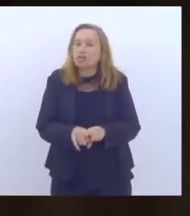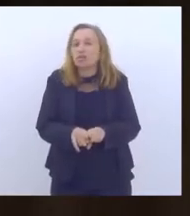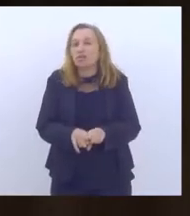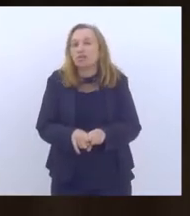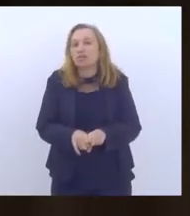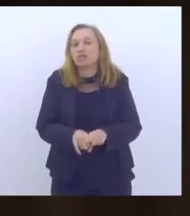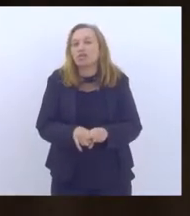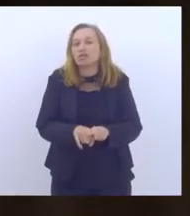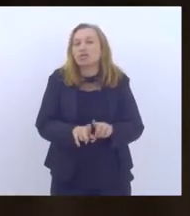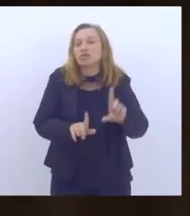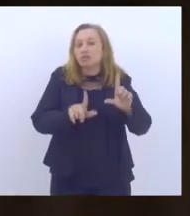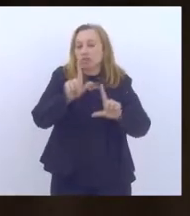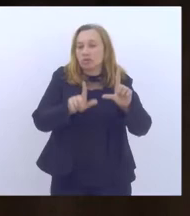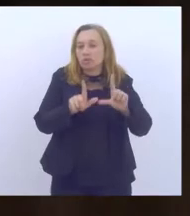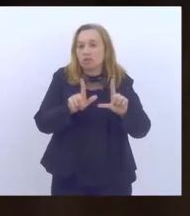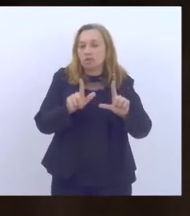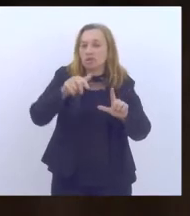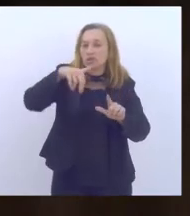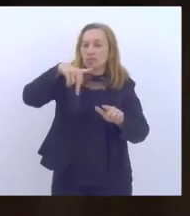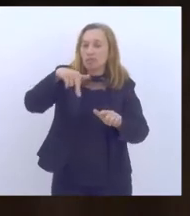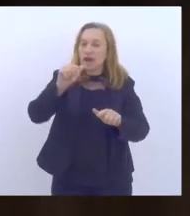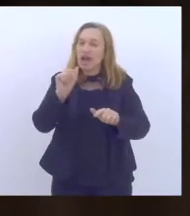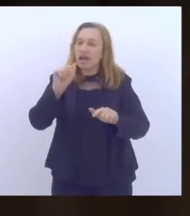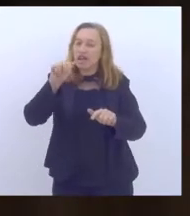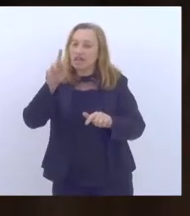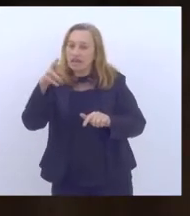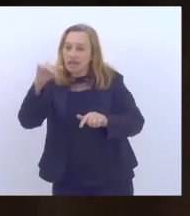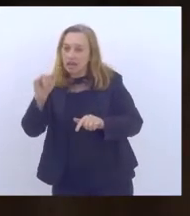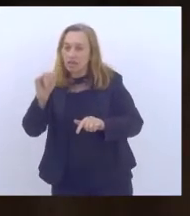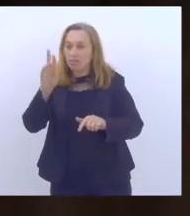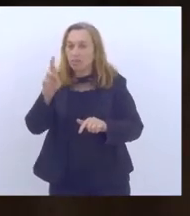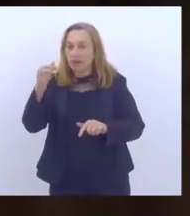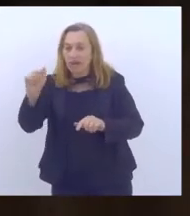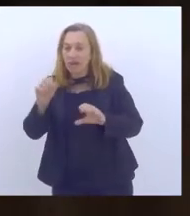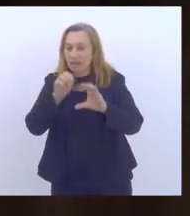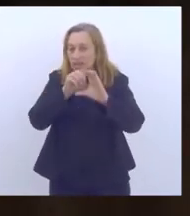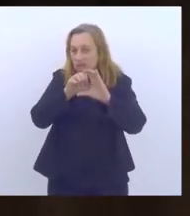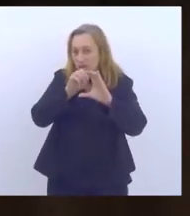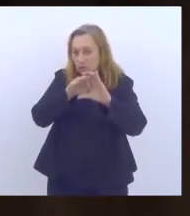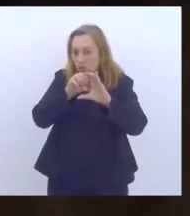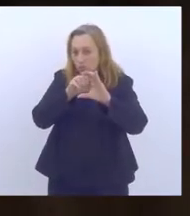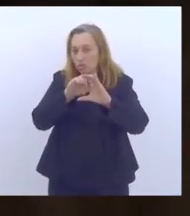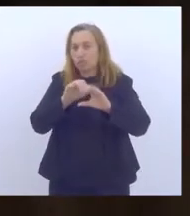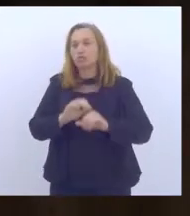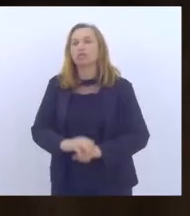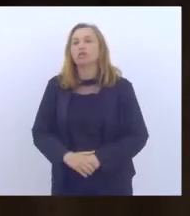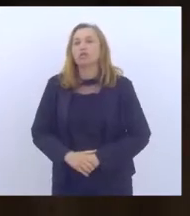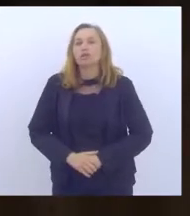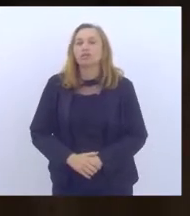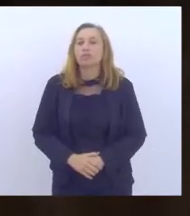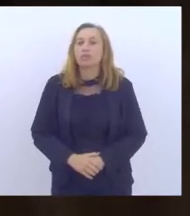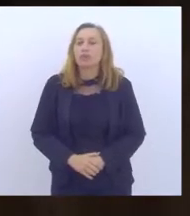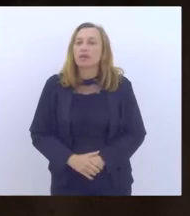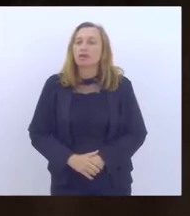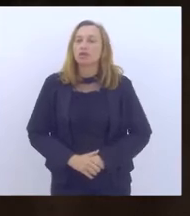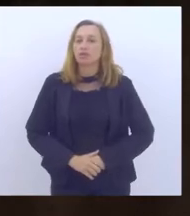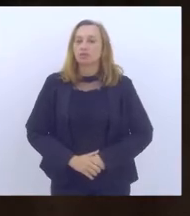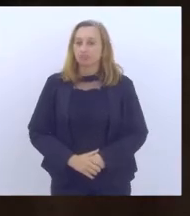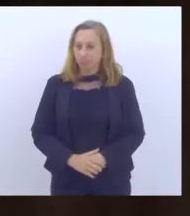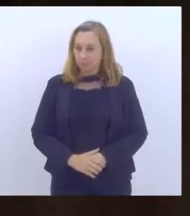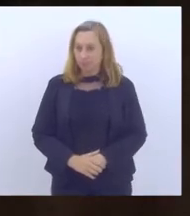durante o programa da em Braga na TV Globo Televisão a gente teve